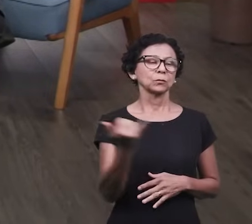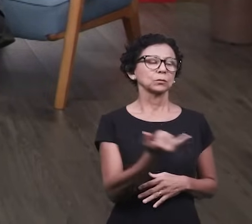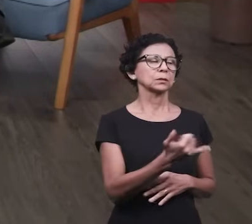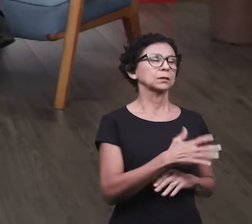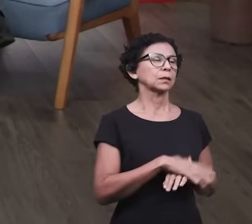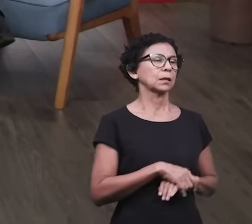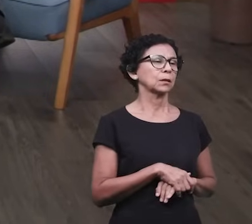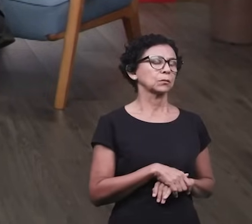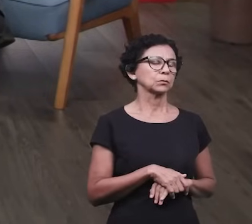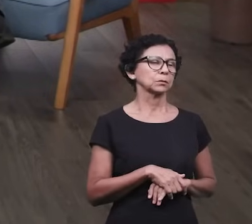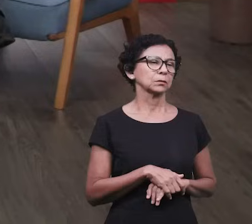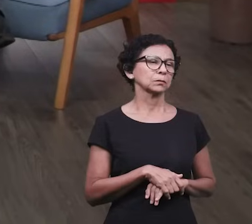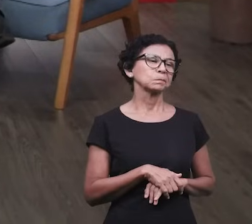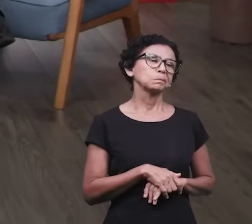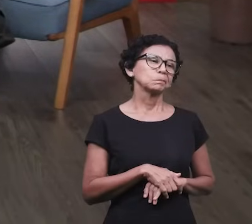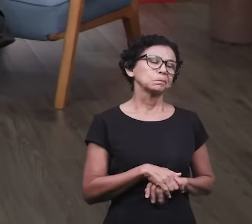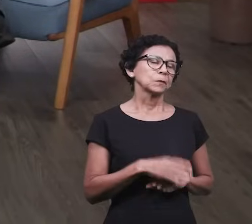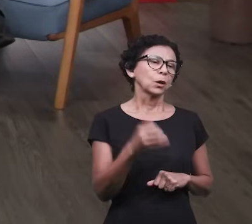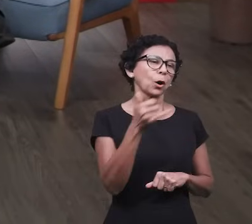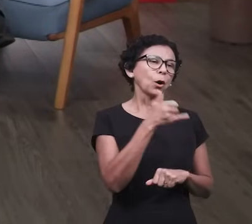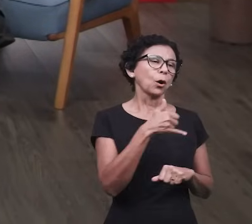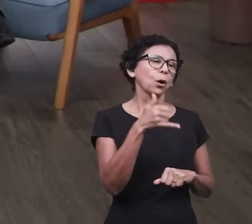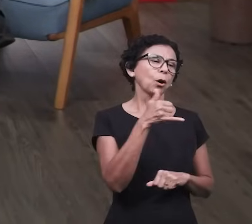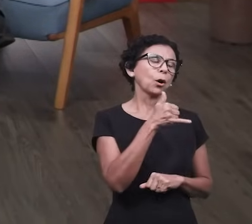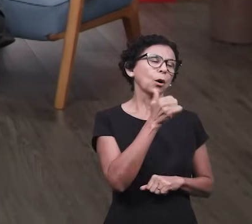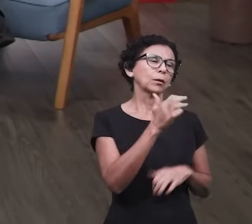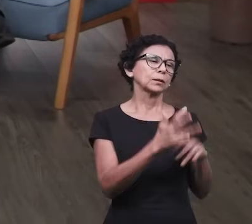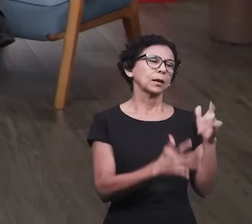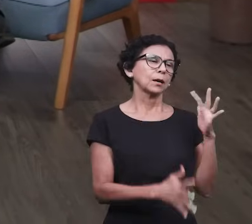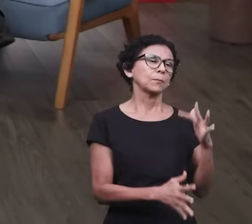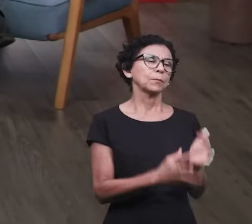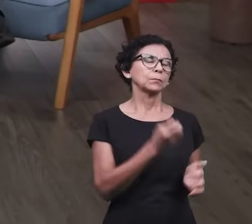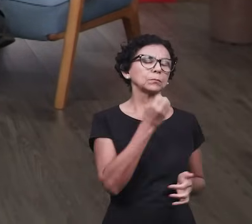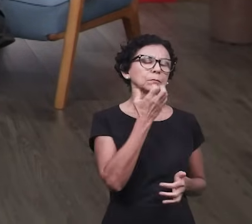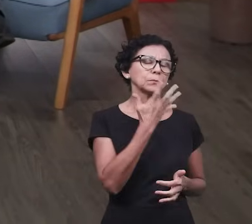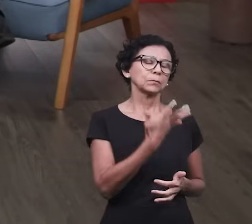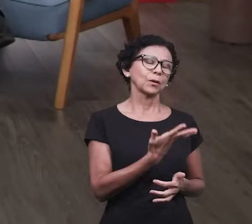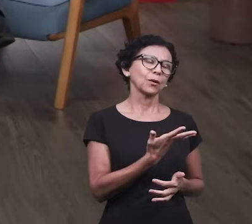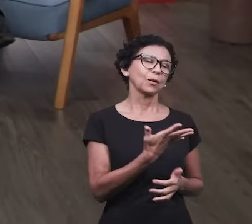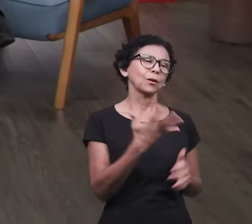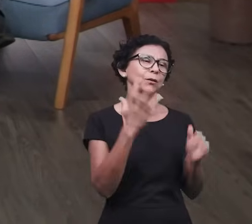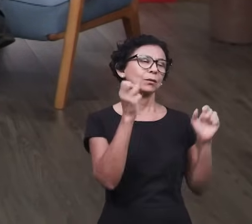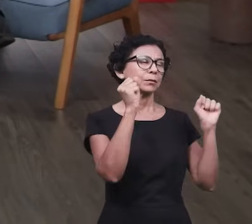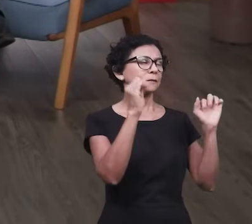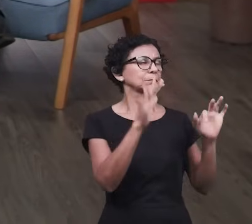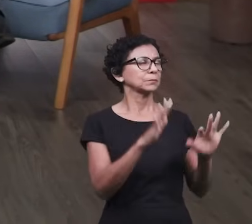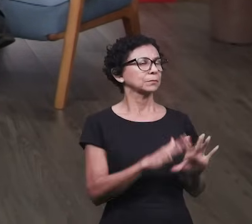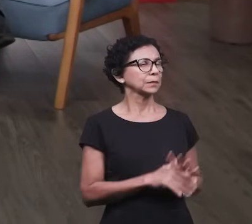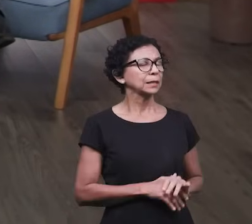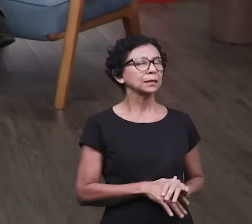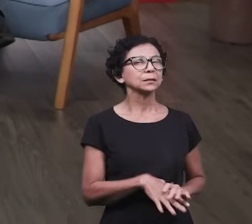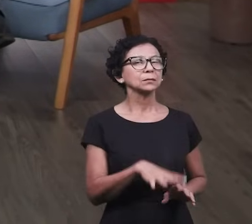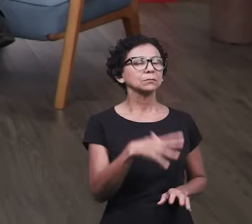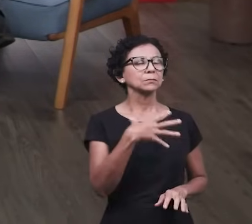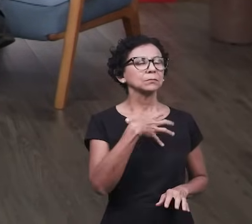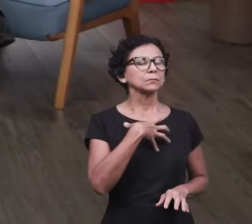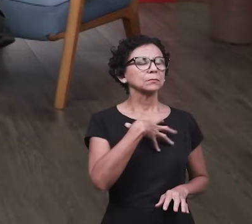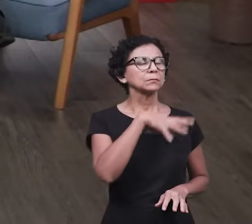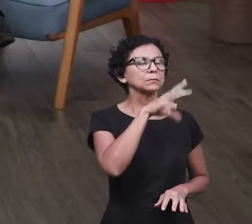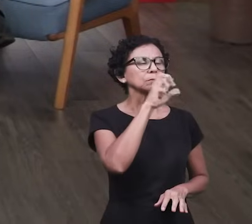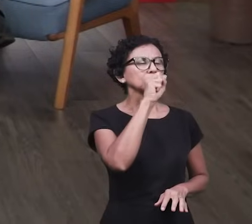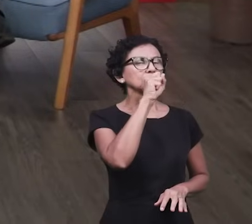teus ungüentos são bons, são uma bênção, bons para cheirar.